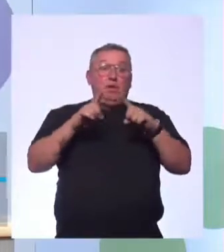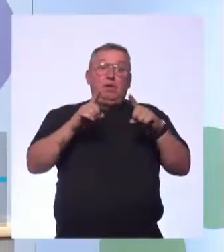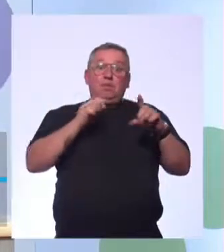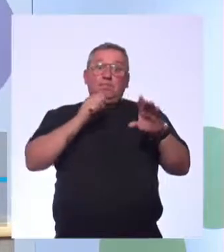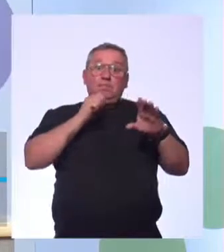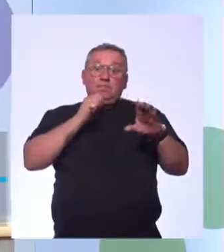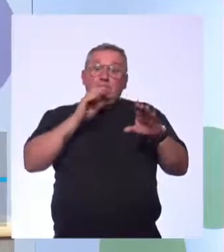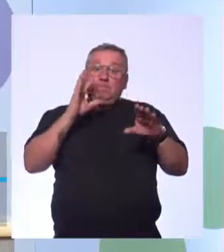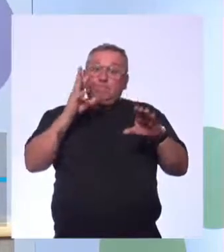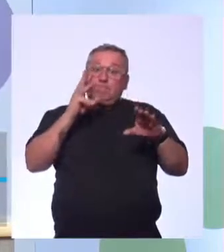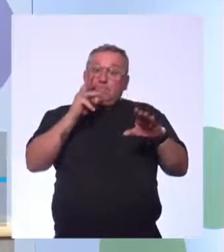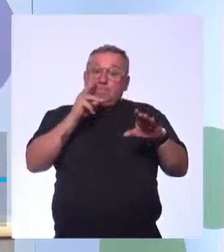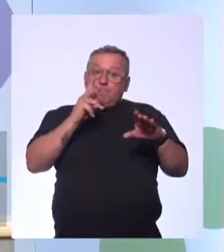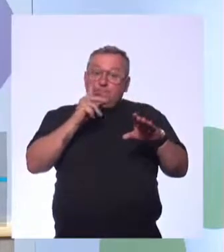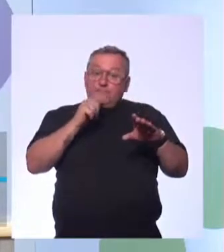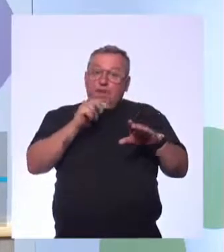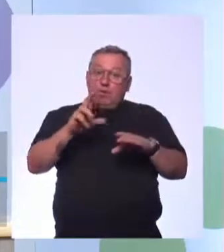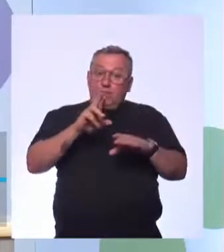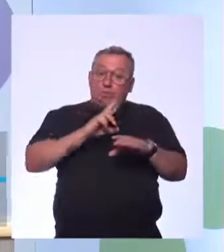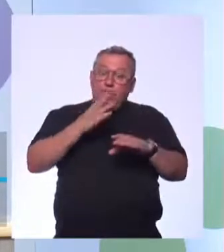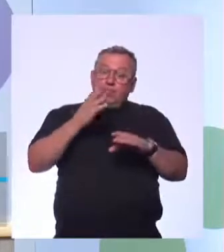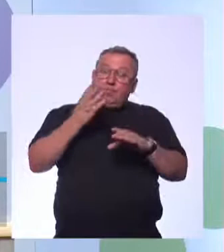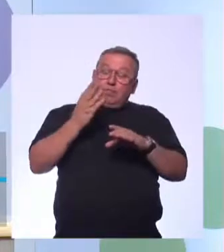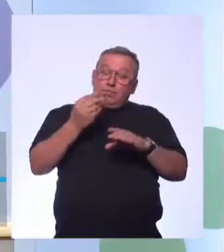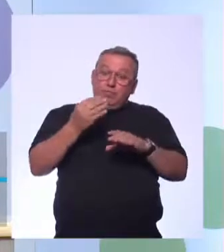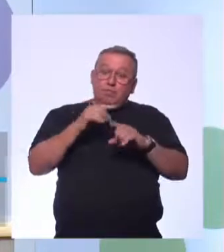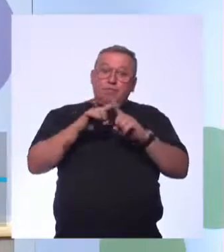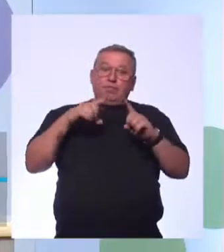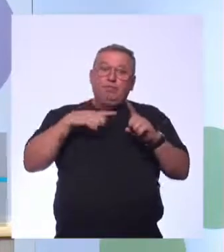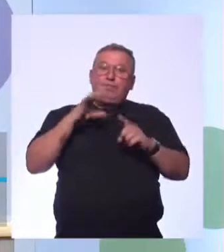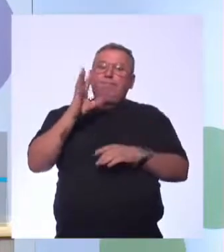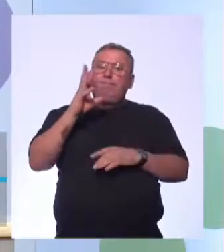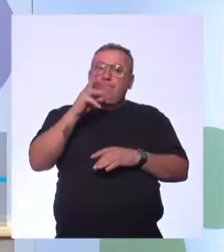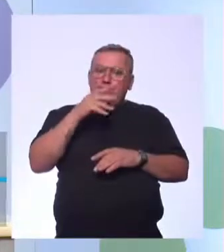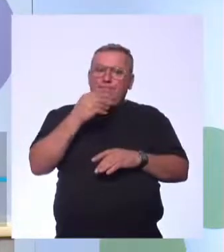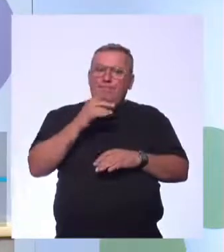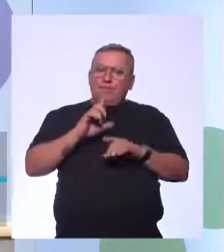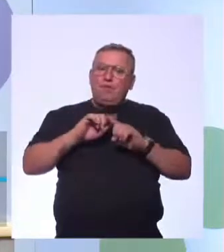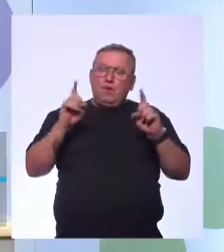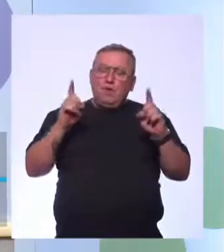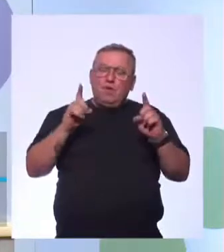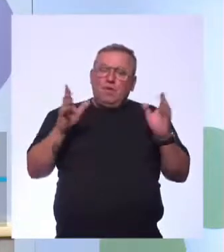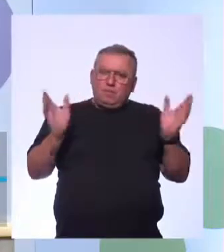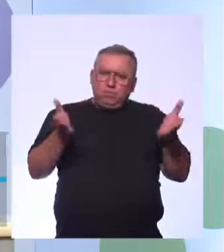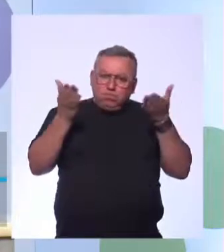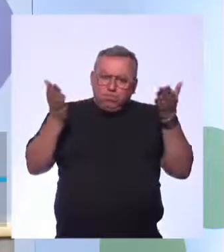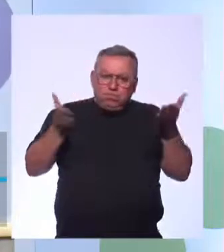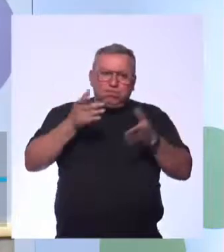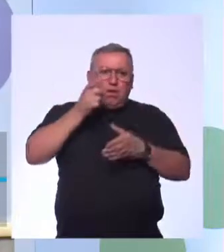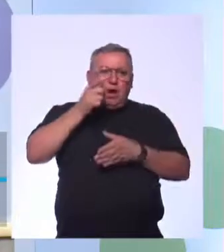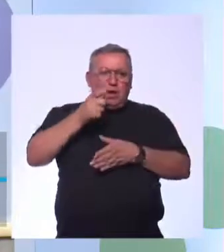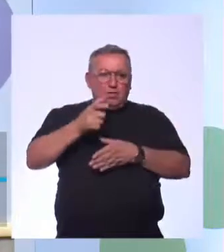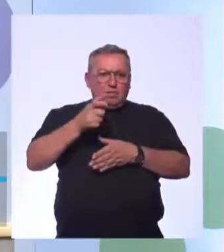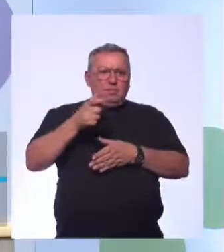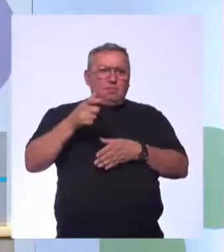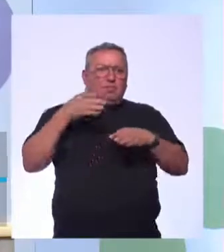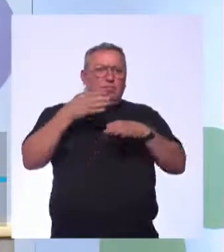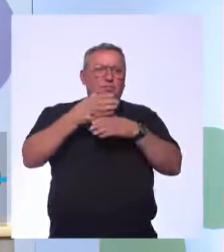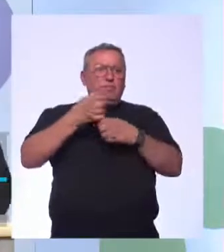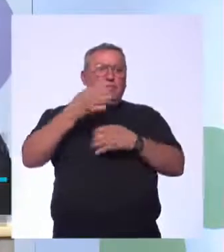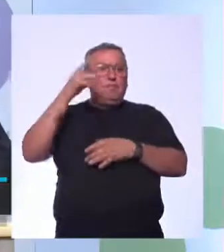pouco devagar. Tem bastante respostas, mas ainda está um pouco devagar. Então, vamos nos atentar aí para